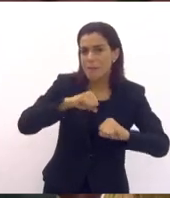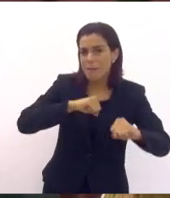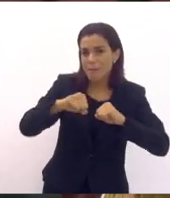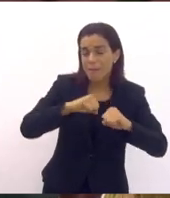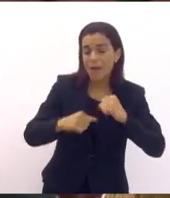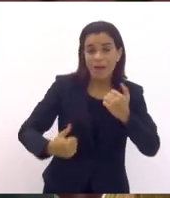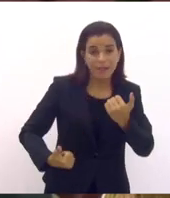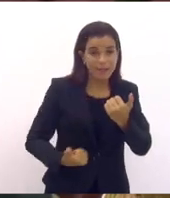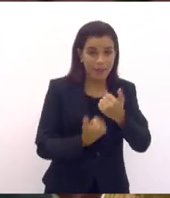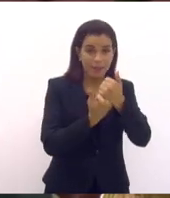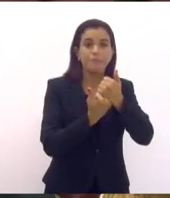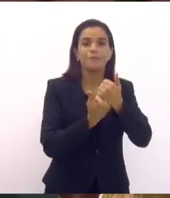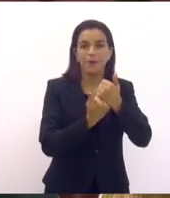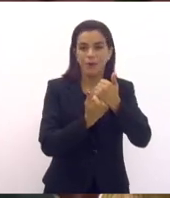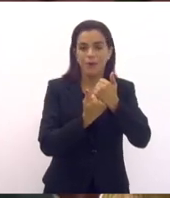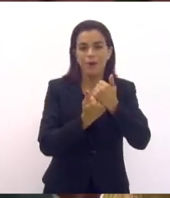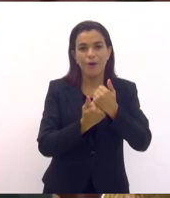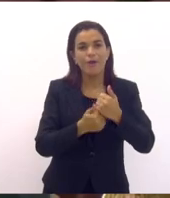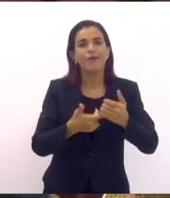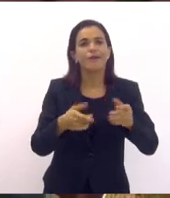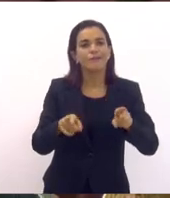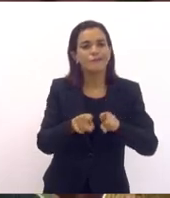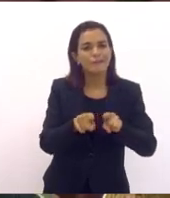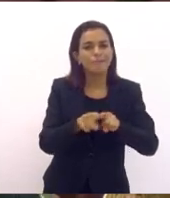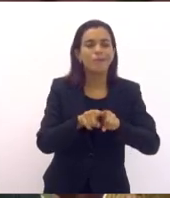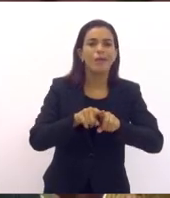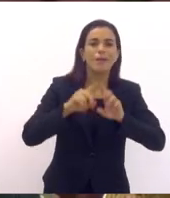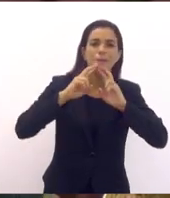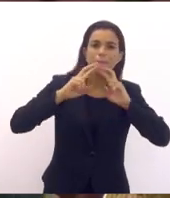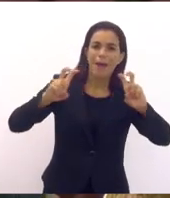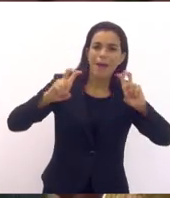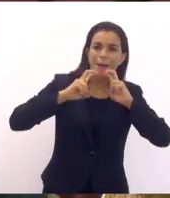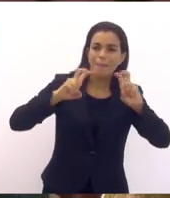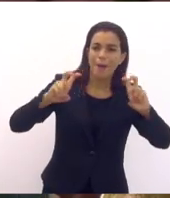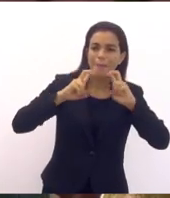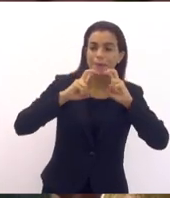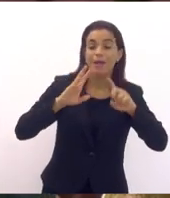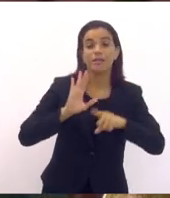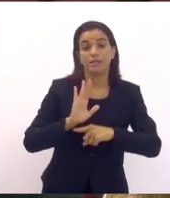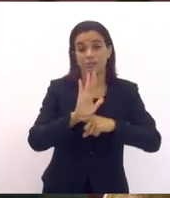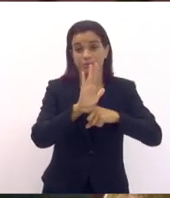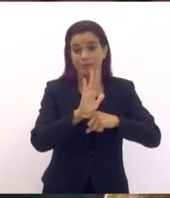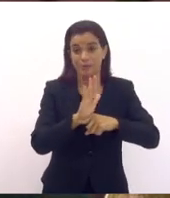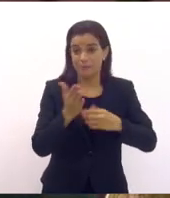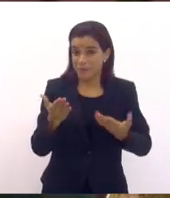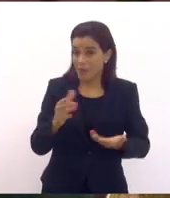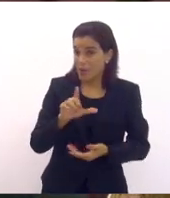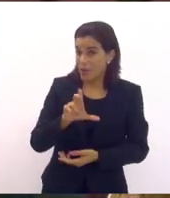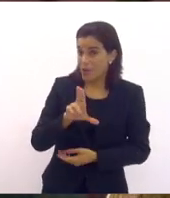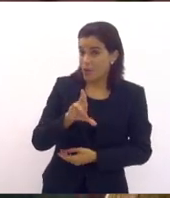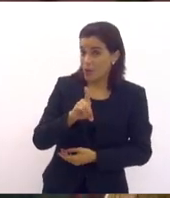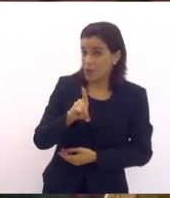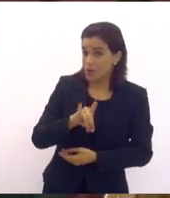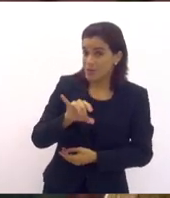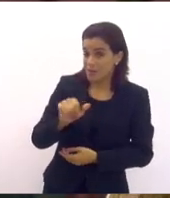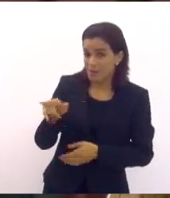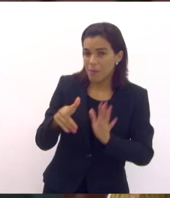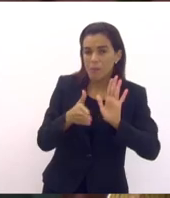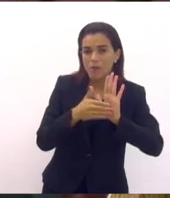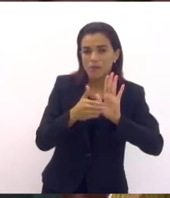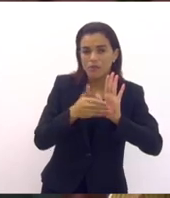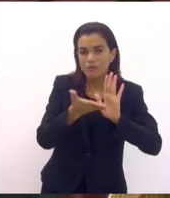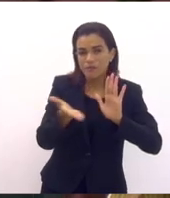apoia e e e cobra e ajuda né então Luzia dentro do do projeto que você tem